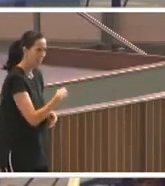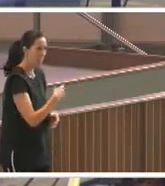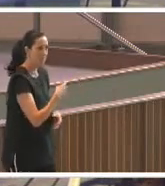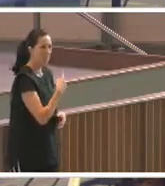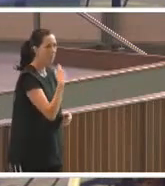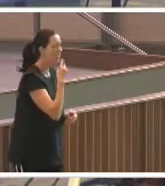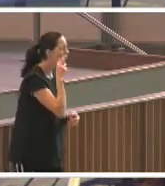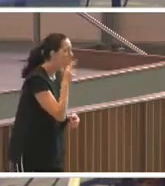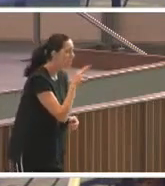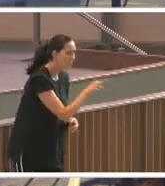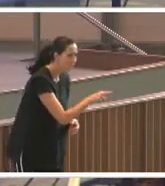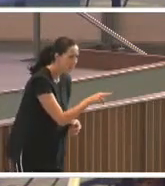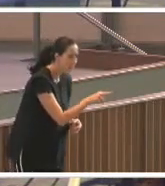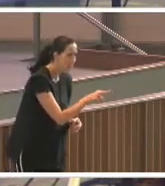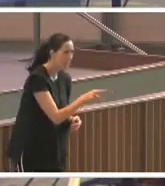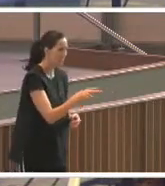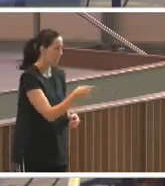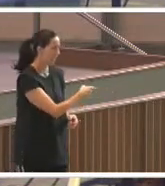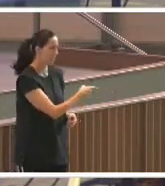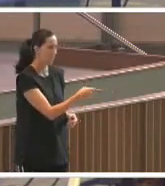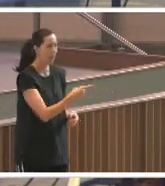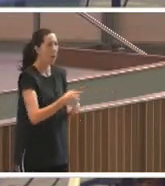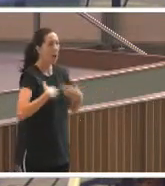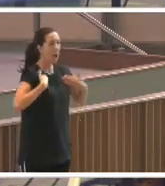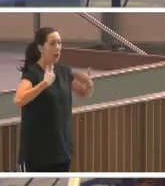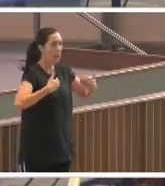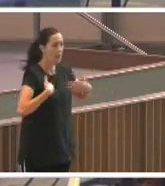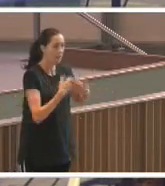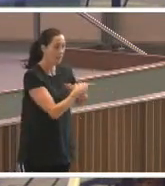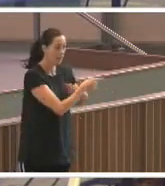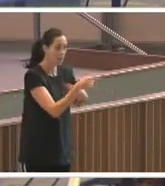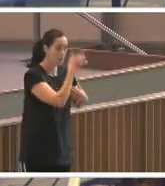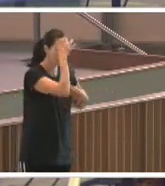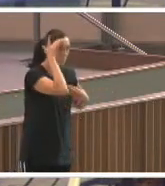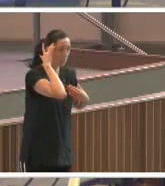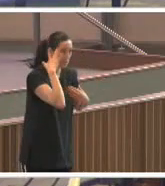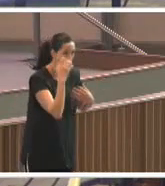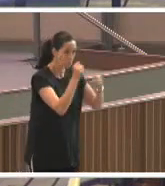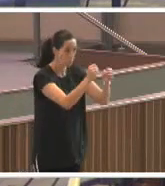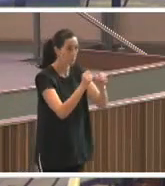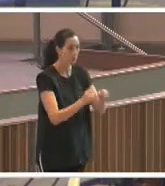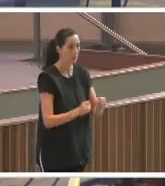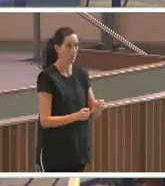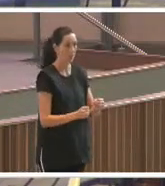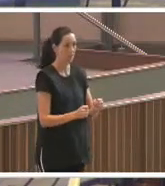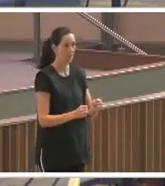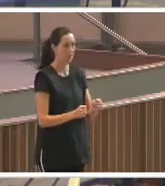não vai permanecer na liderança. E de fato nenhum deles ficou.